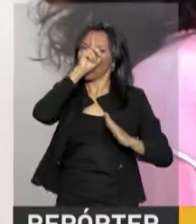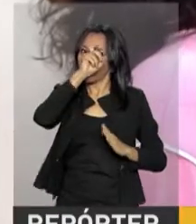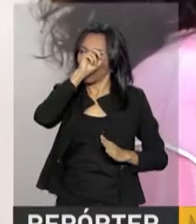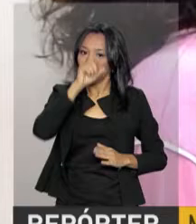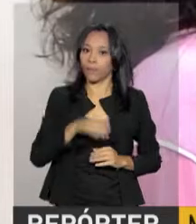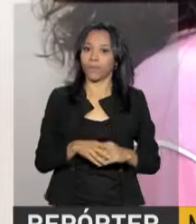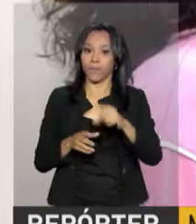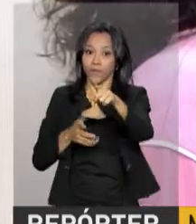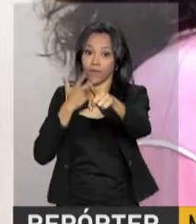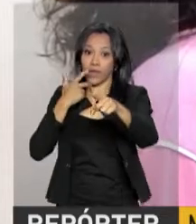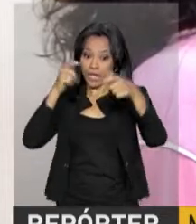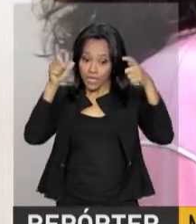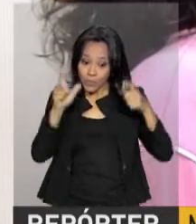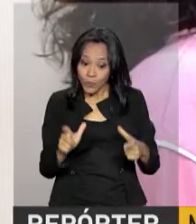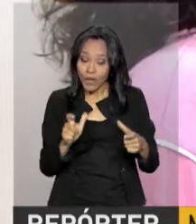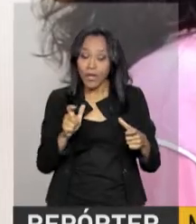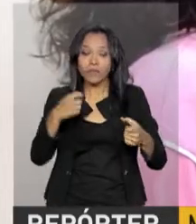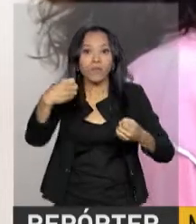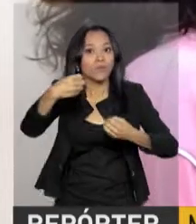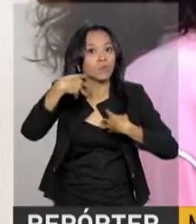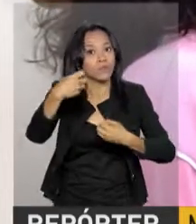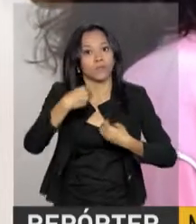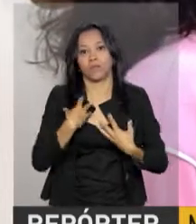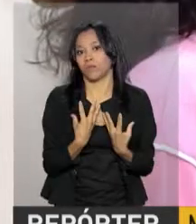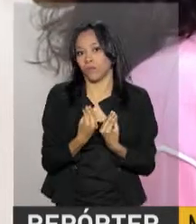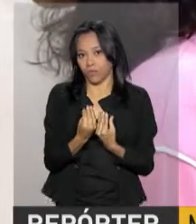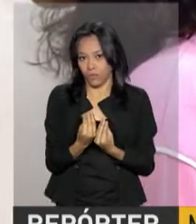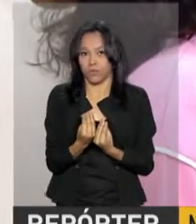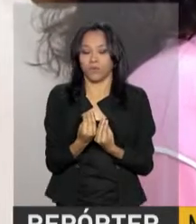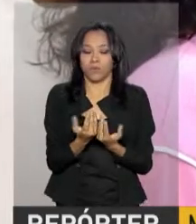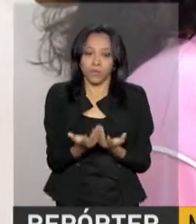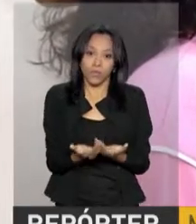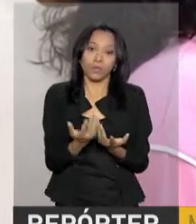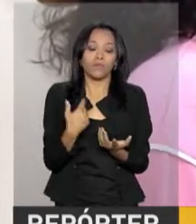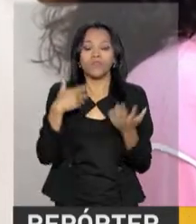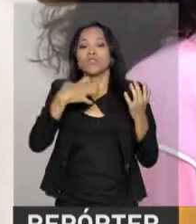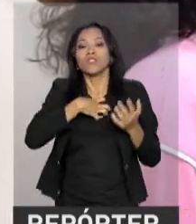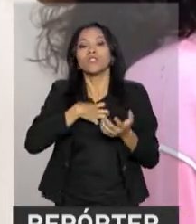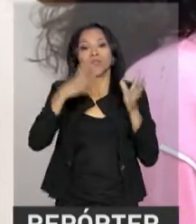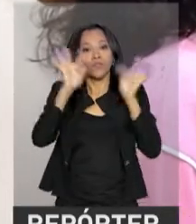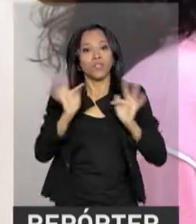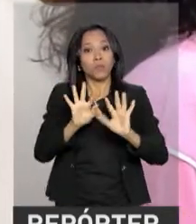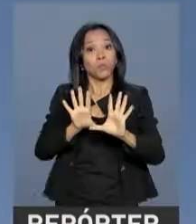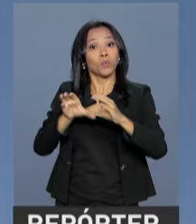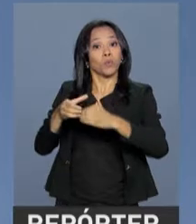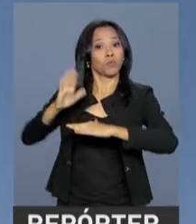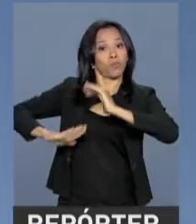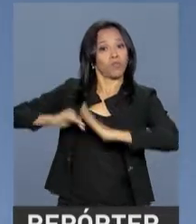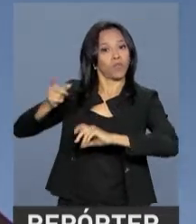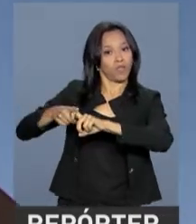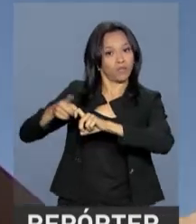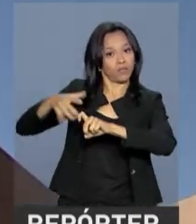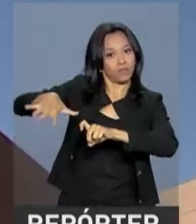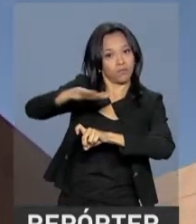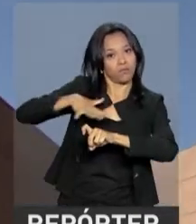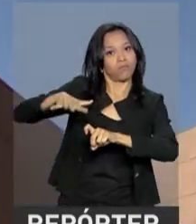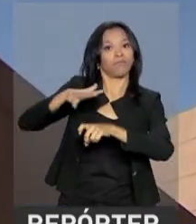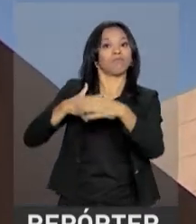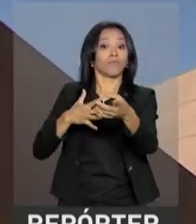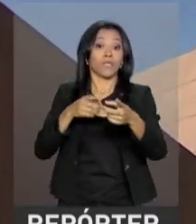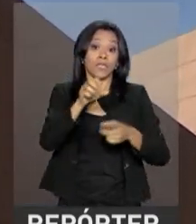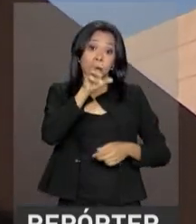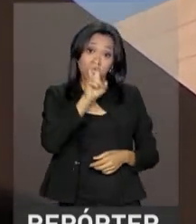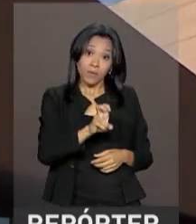assim esse lugar aqui é um ensinamento pra gente então a gente tá muito feliz pela equipe toda com 56 anos de